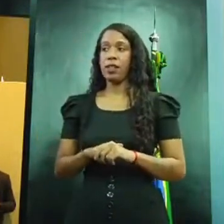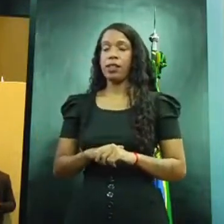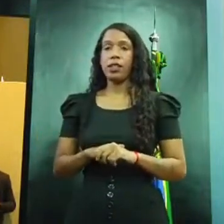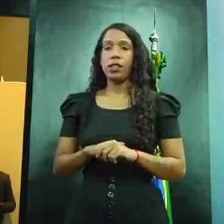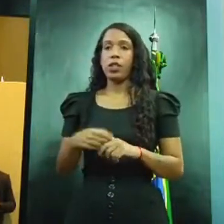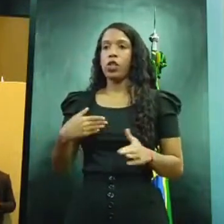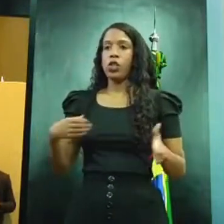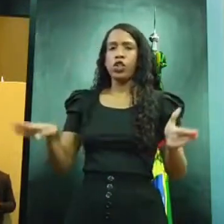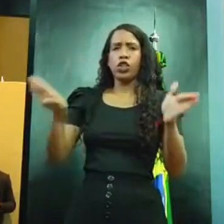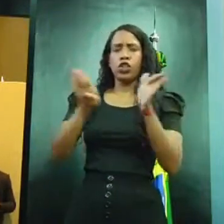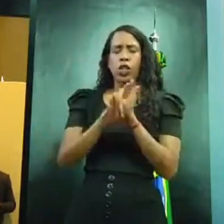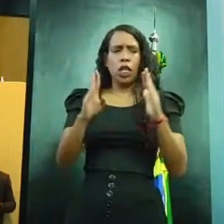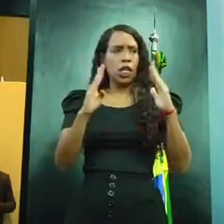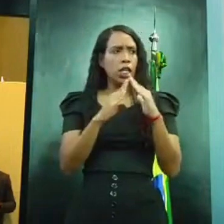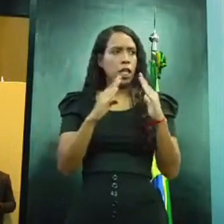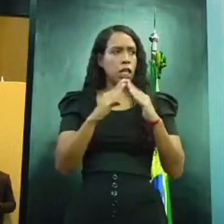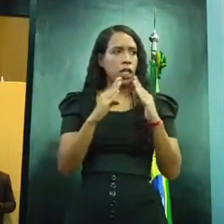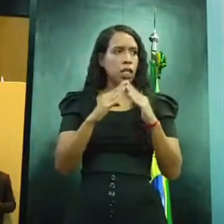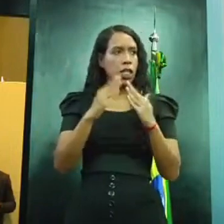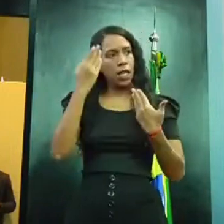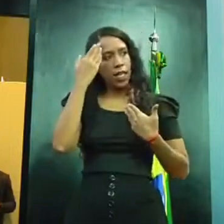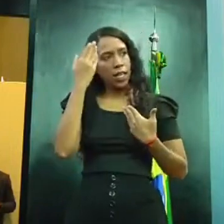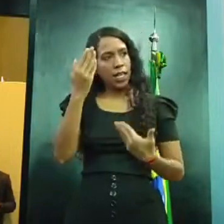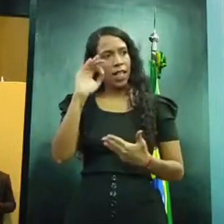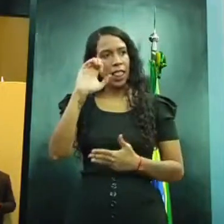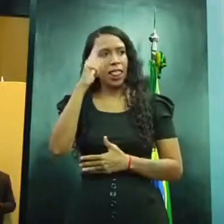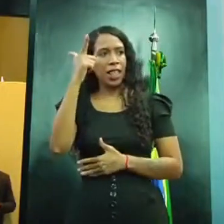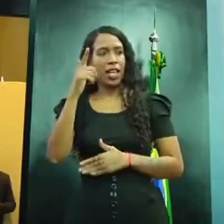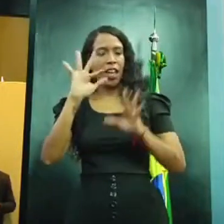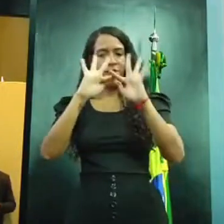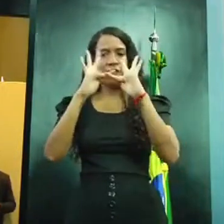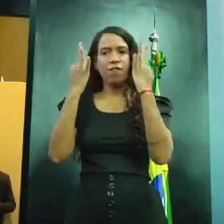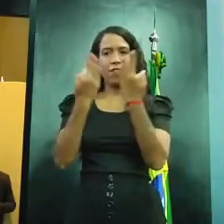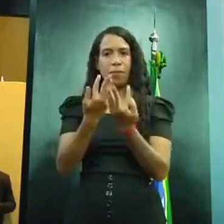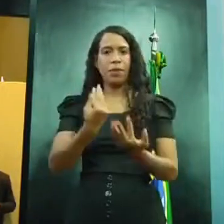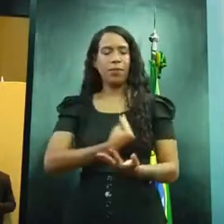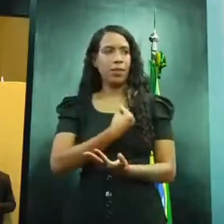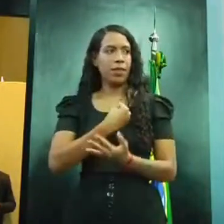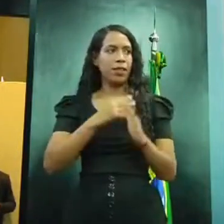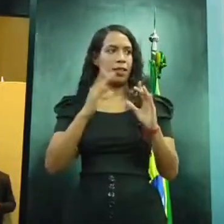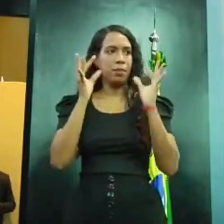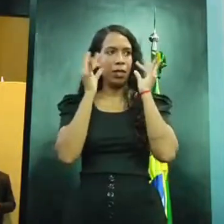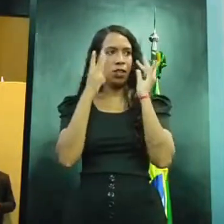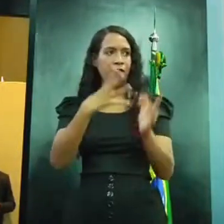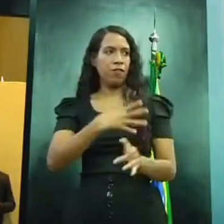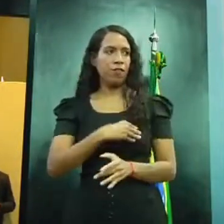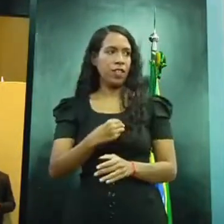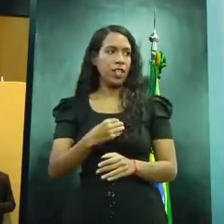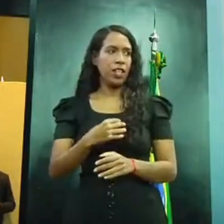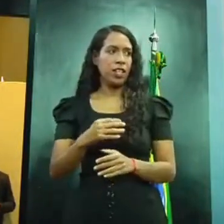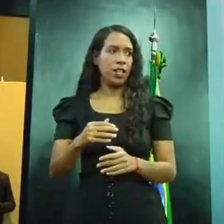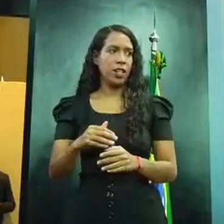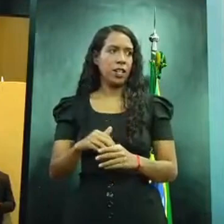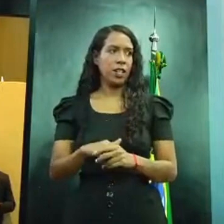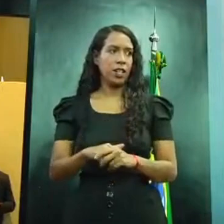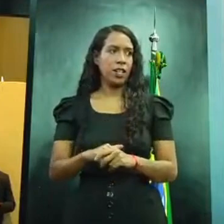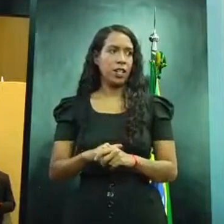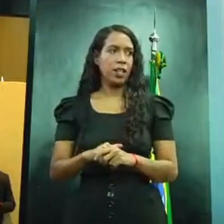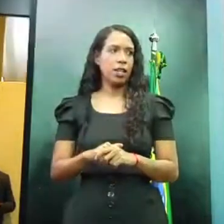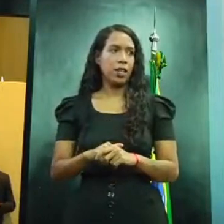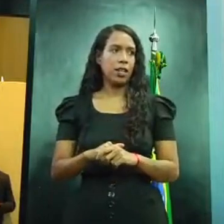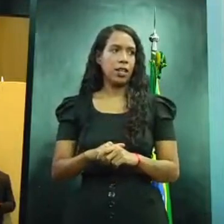vice-presidente, eu cheguei em casa e agradecer, claro, a minha família toda que está aqui, meus filhos, enfim, muito obrigado. Sem